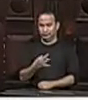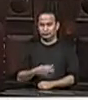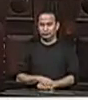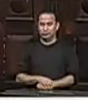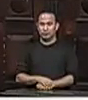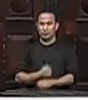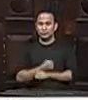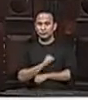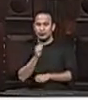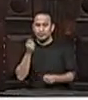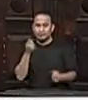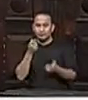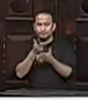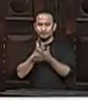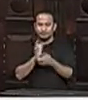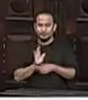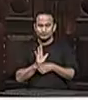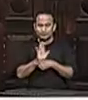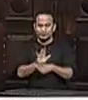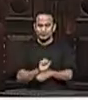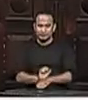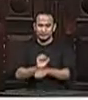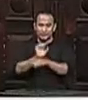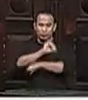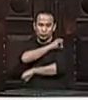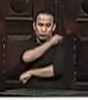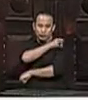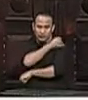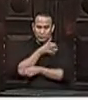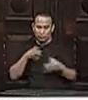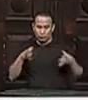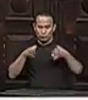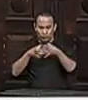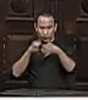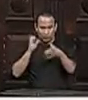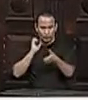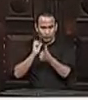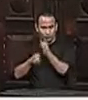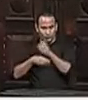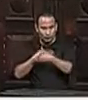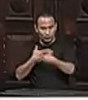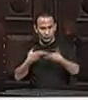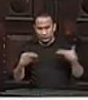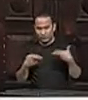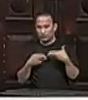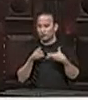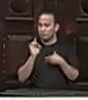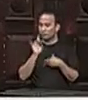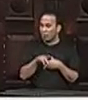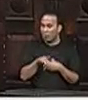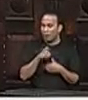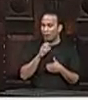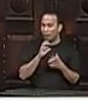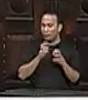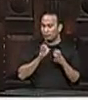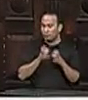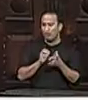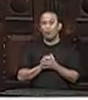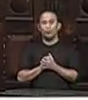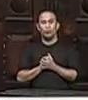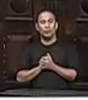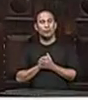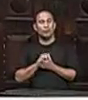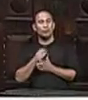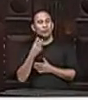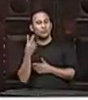grandes investimentos do estado do Rio na área esportiva, geralmente, ficam só com o futebol e dois,